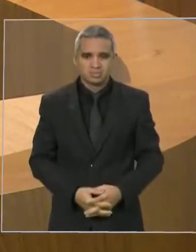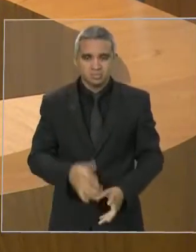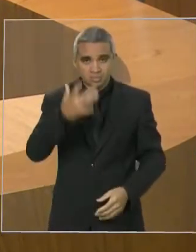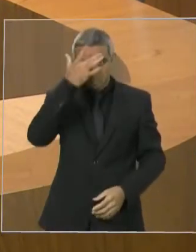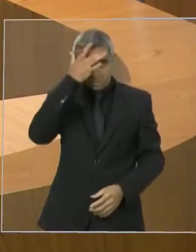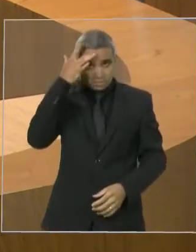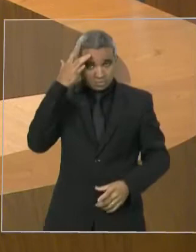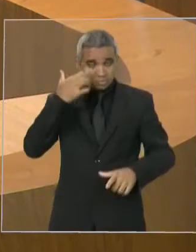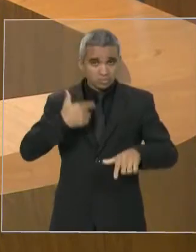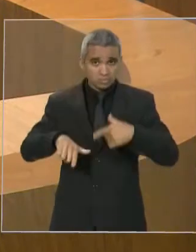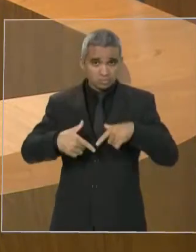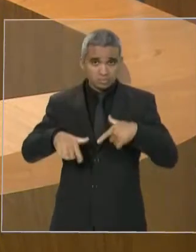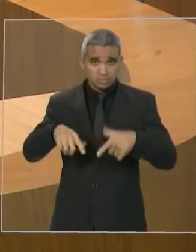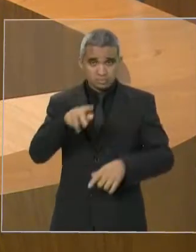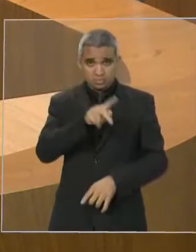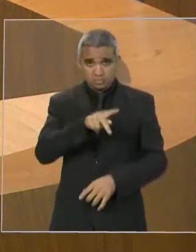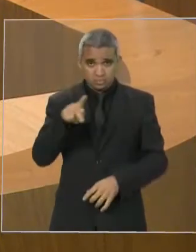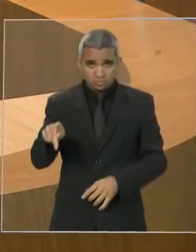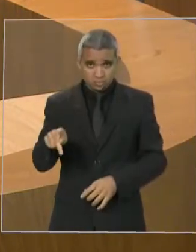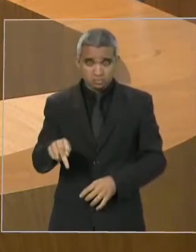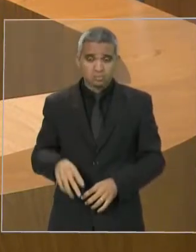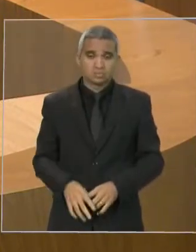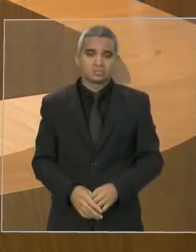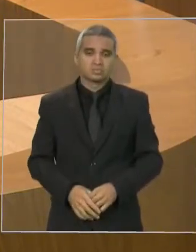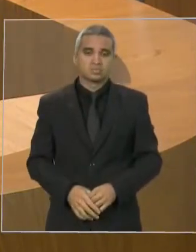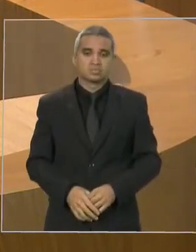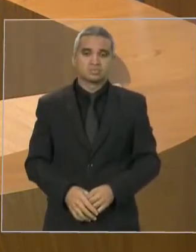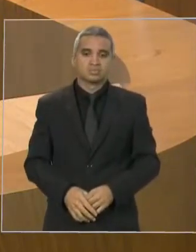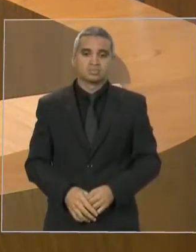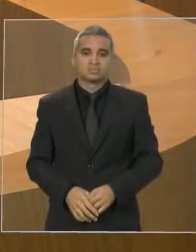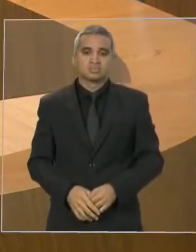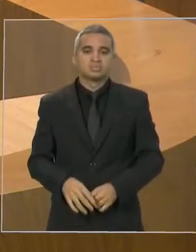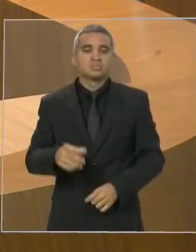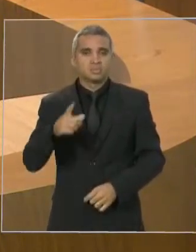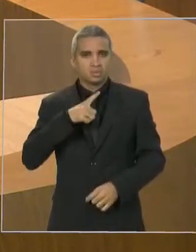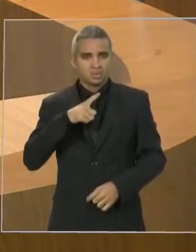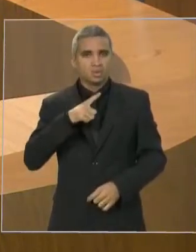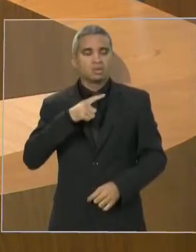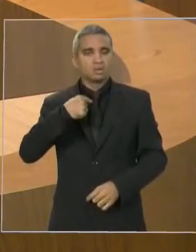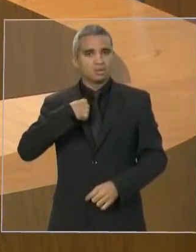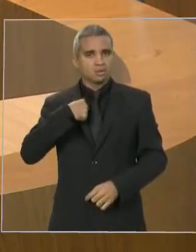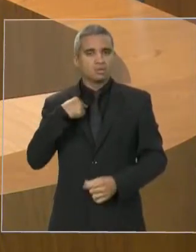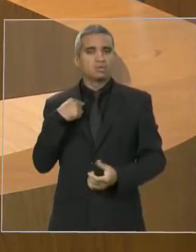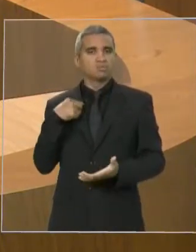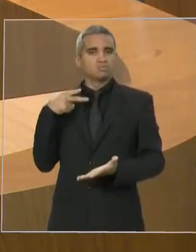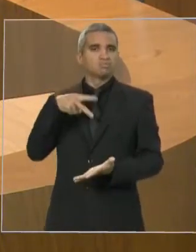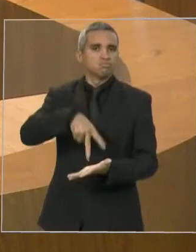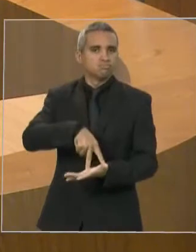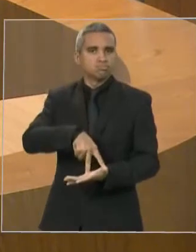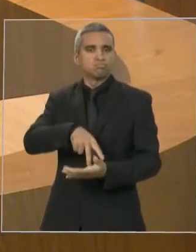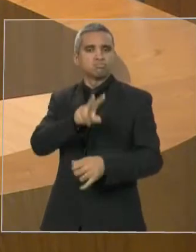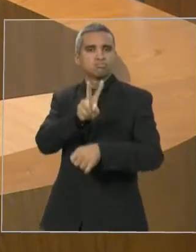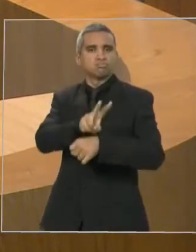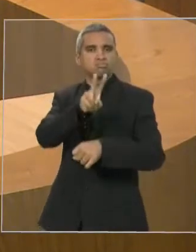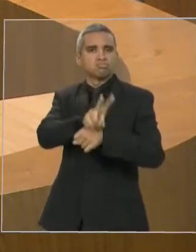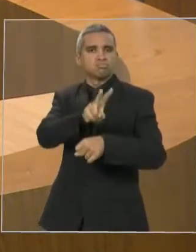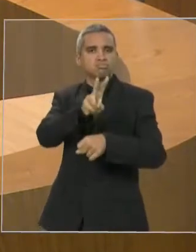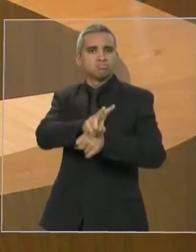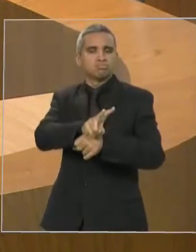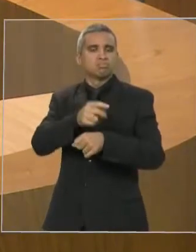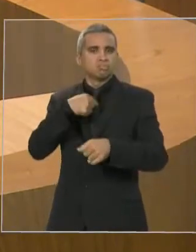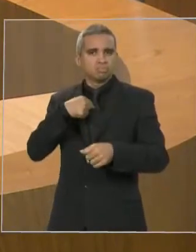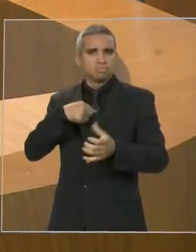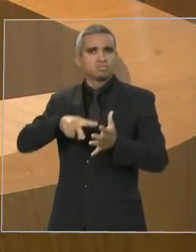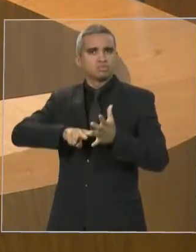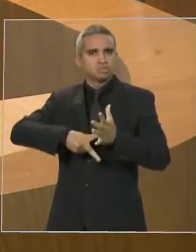educação têm aqui esta voz para defendê-los enquanto sindicalista